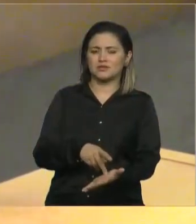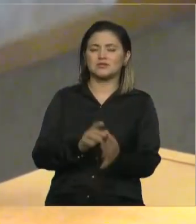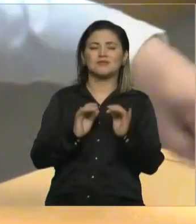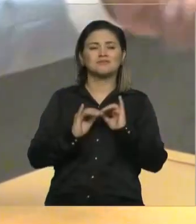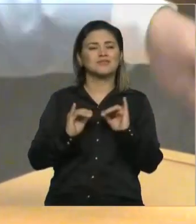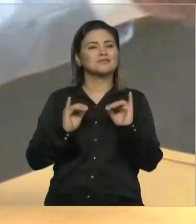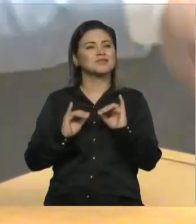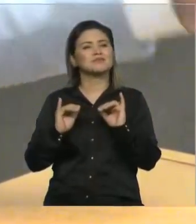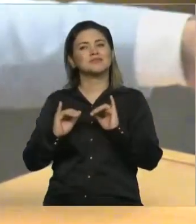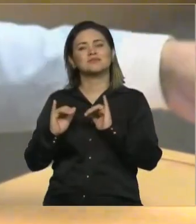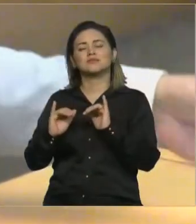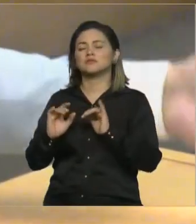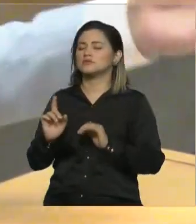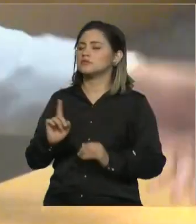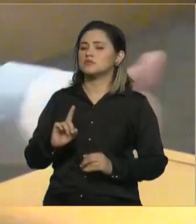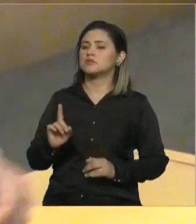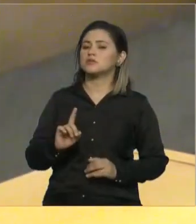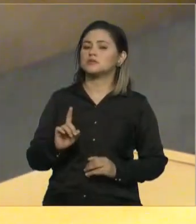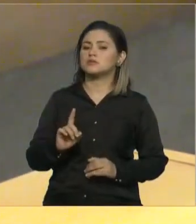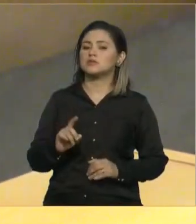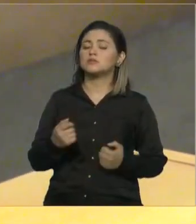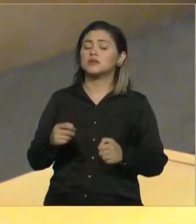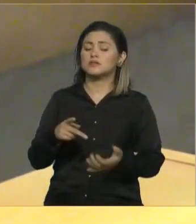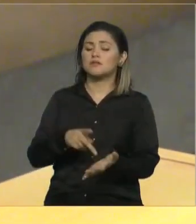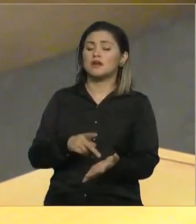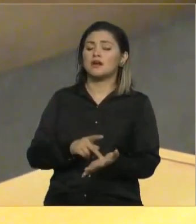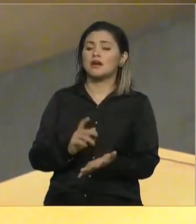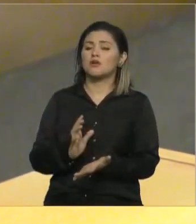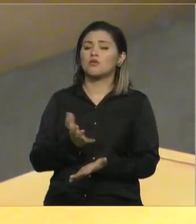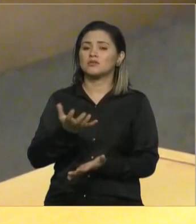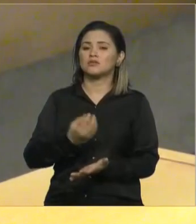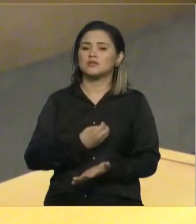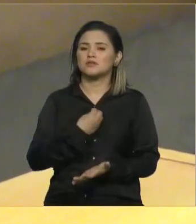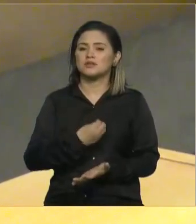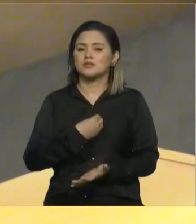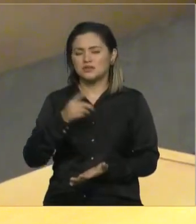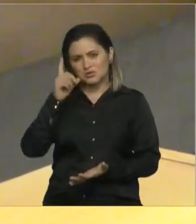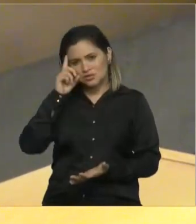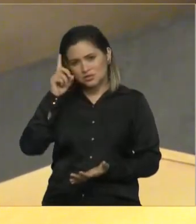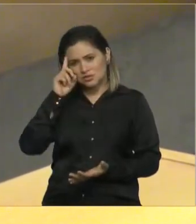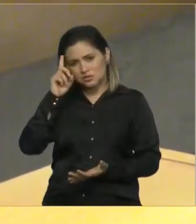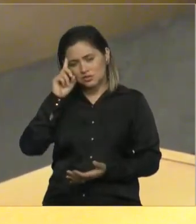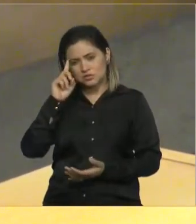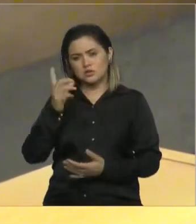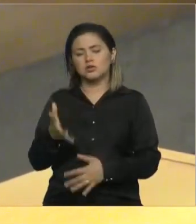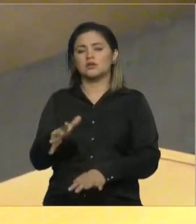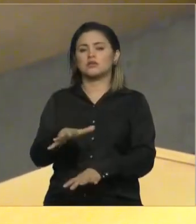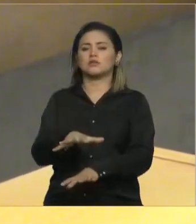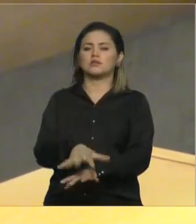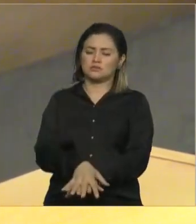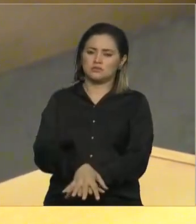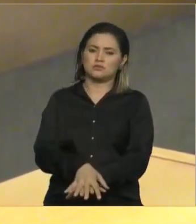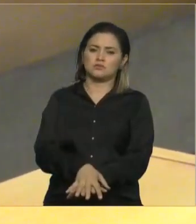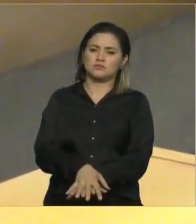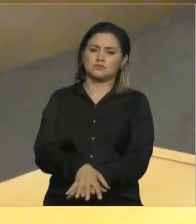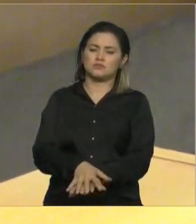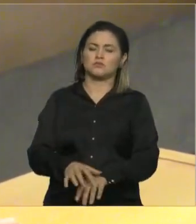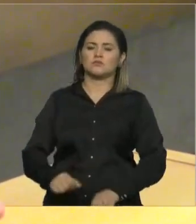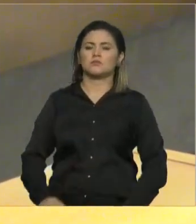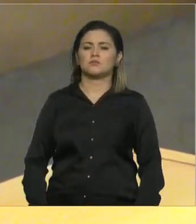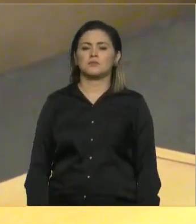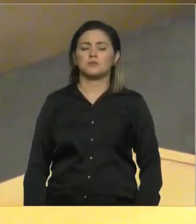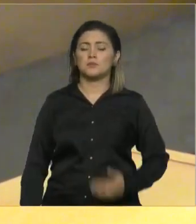propaganda, não só por falar, mas que as pessoas com deficiência sejam realmente incluídas na nossa sociedade. E a